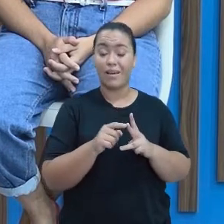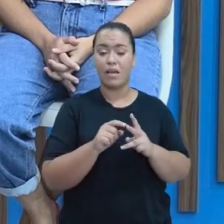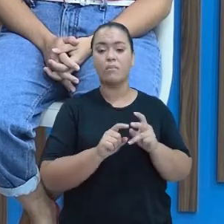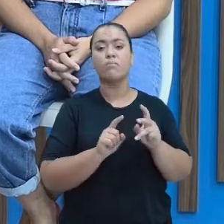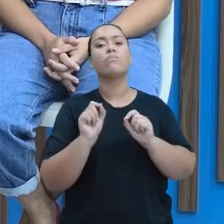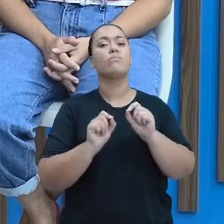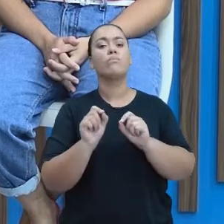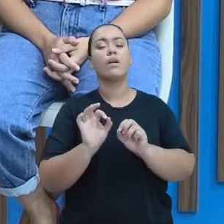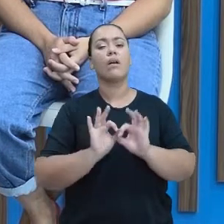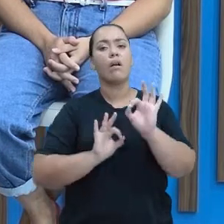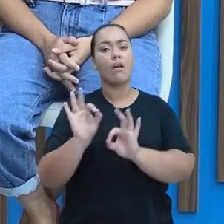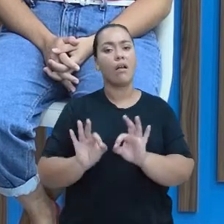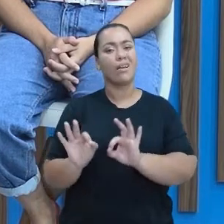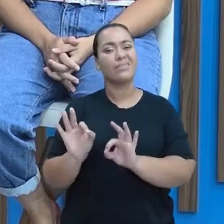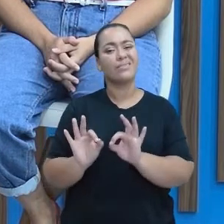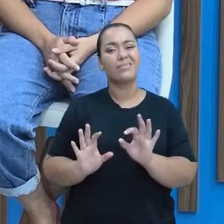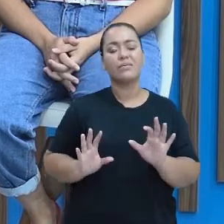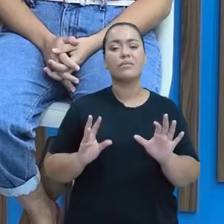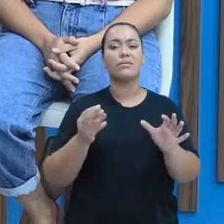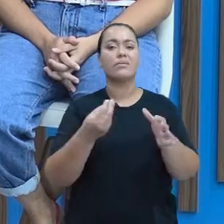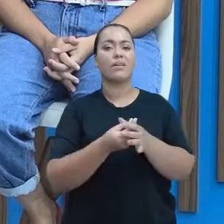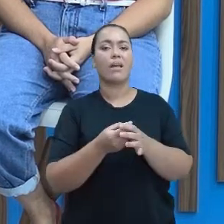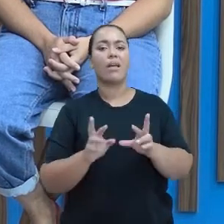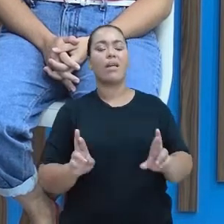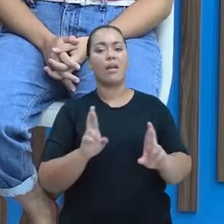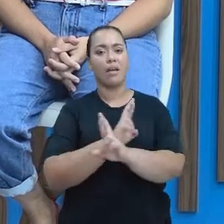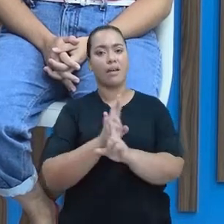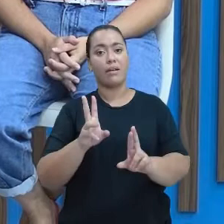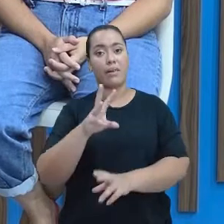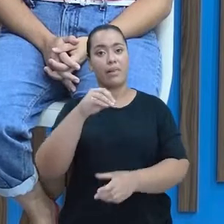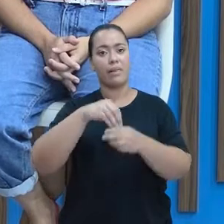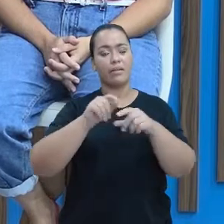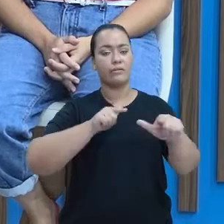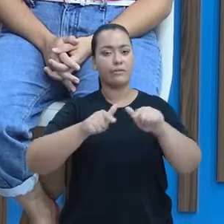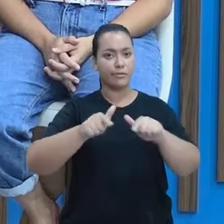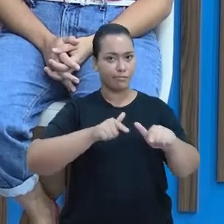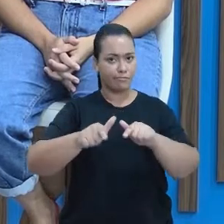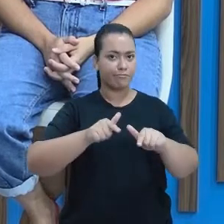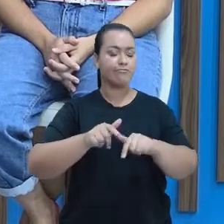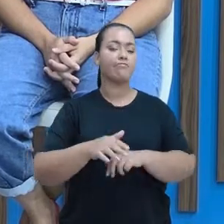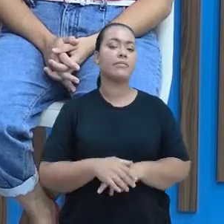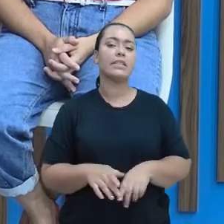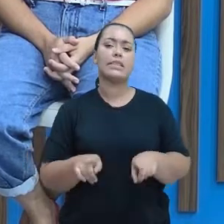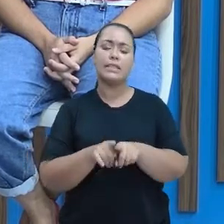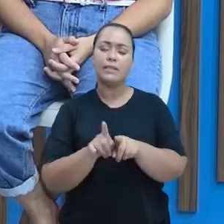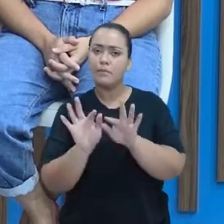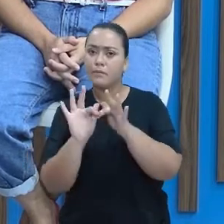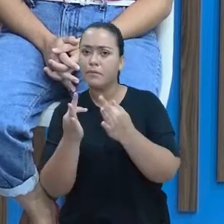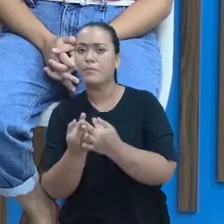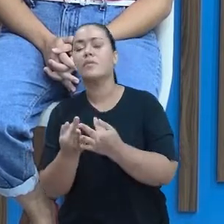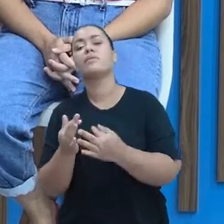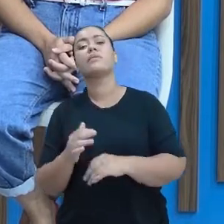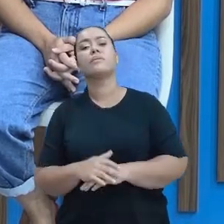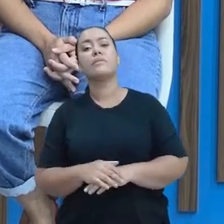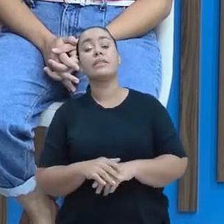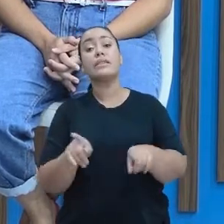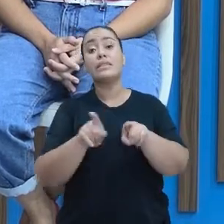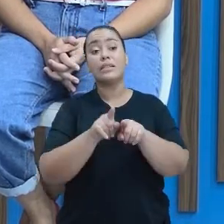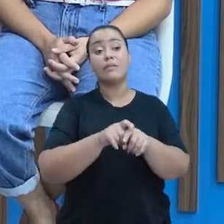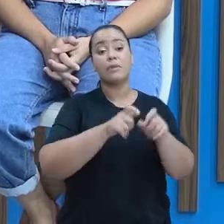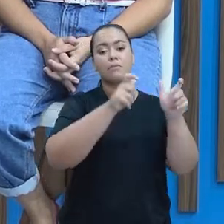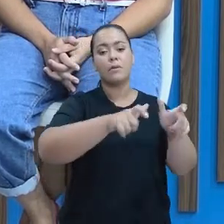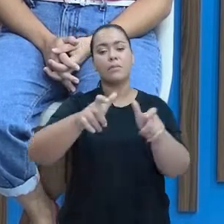regula toda essa relação dentro do ambiente de trabalho, da família, dos